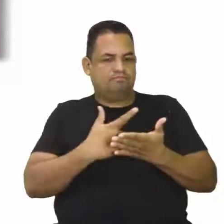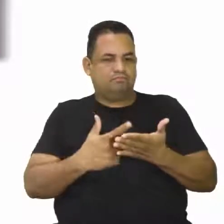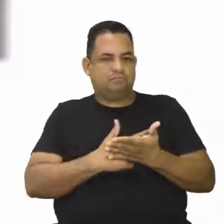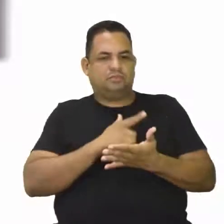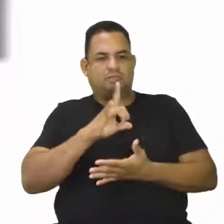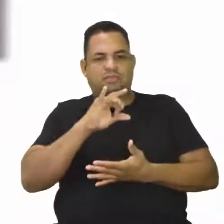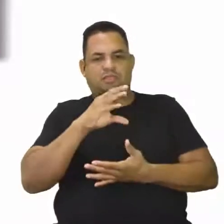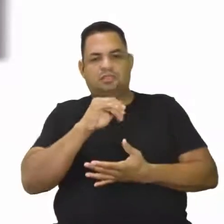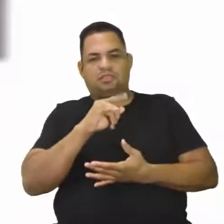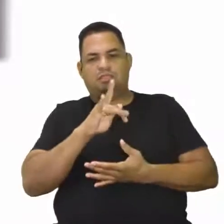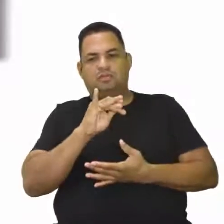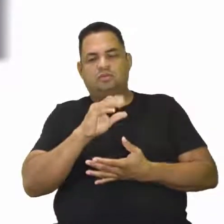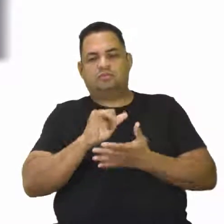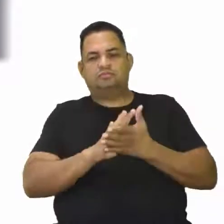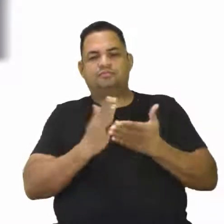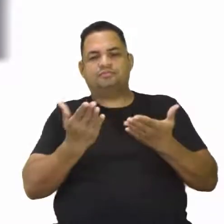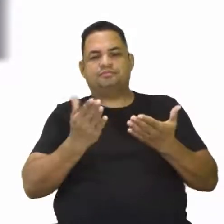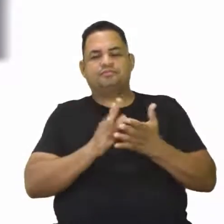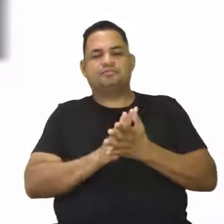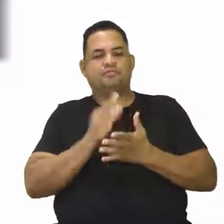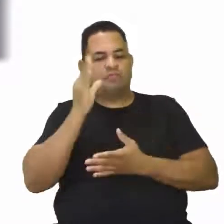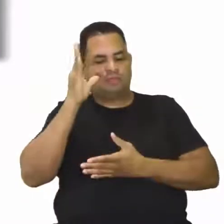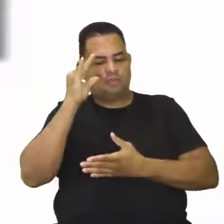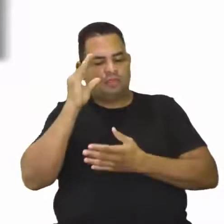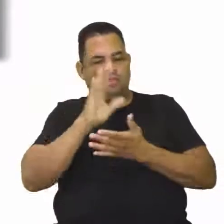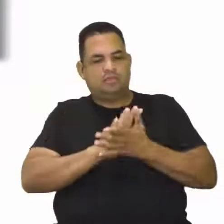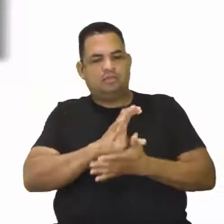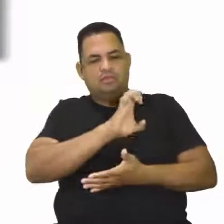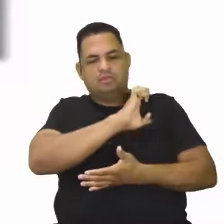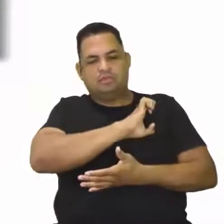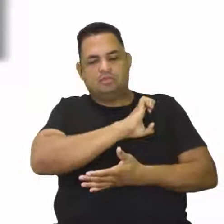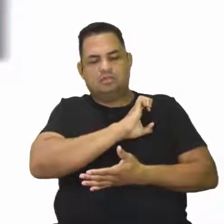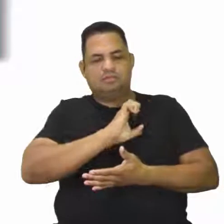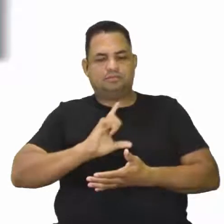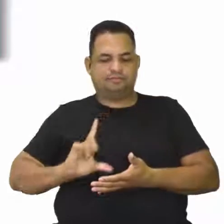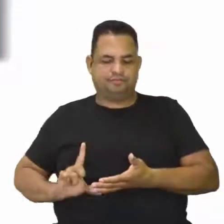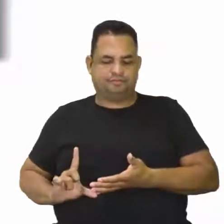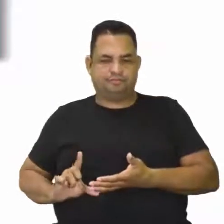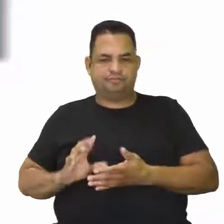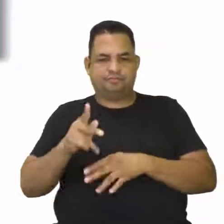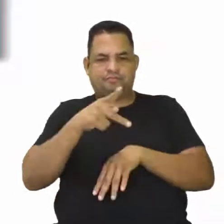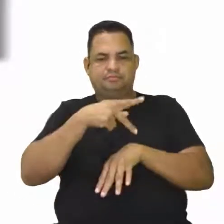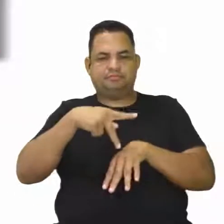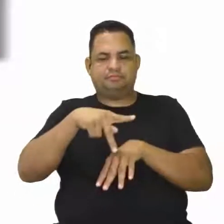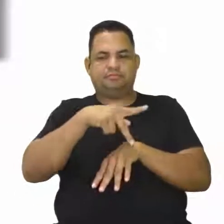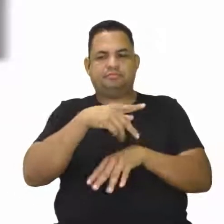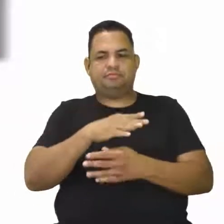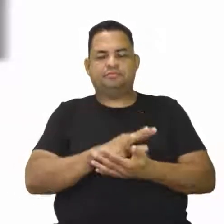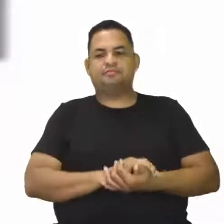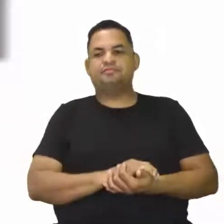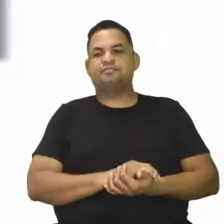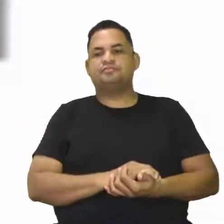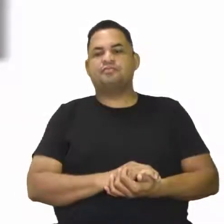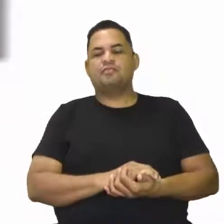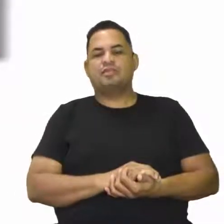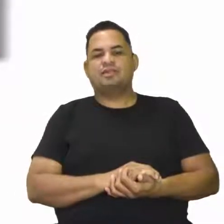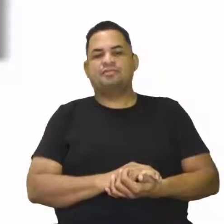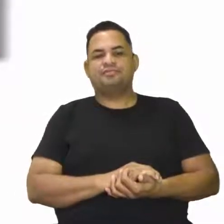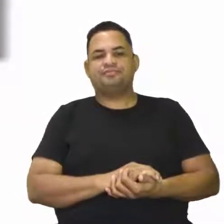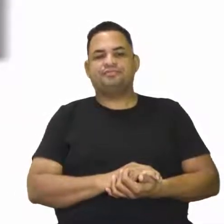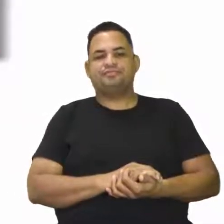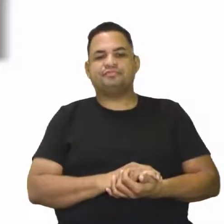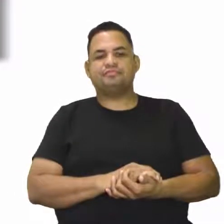Trégua. E vamos ver as curiosidades deste país. El Salvador.